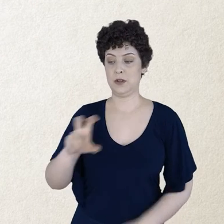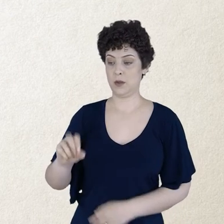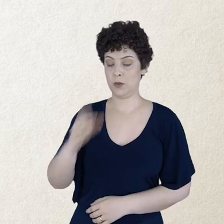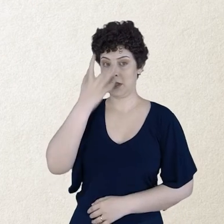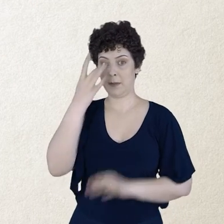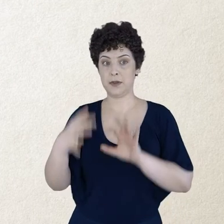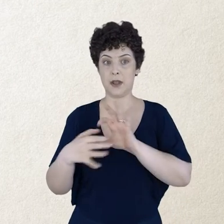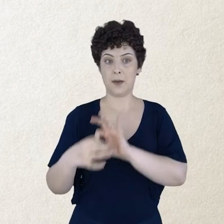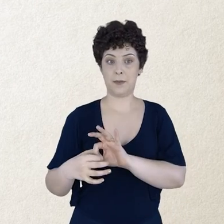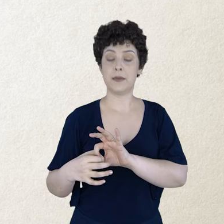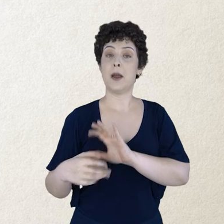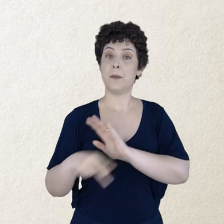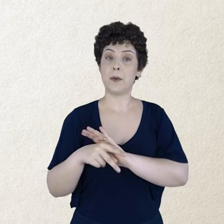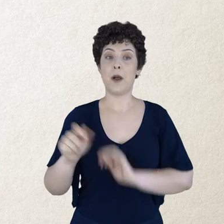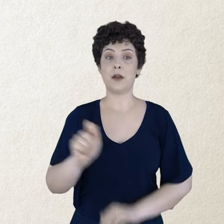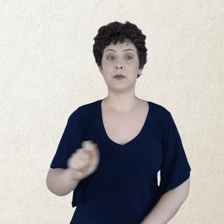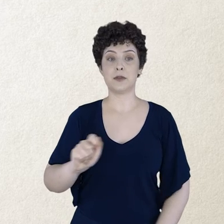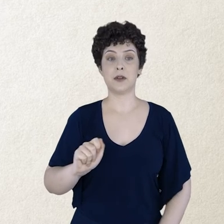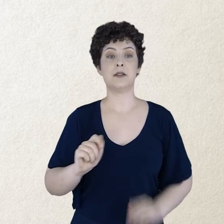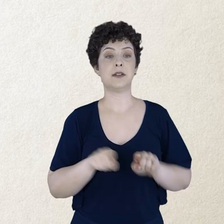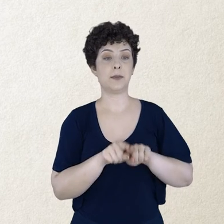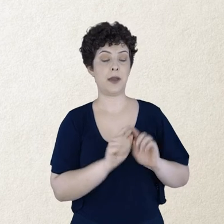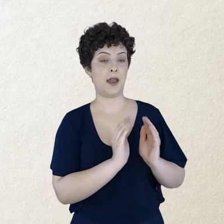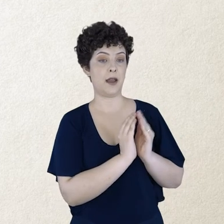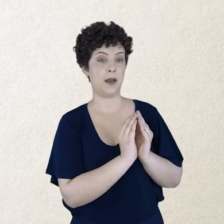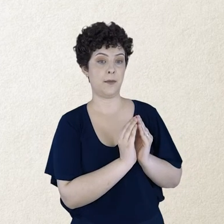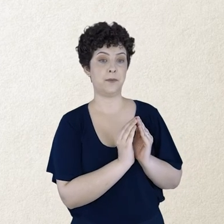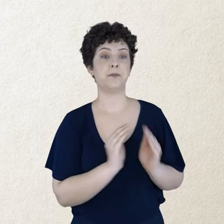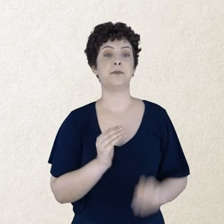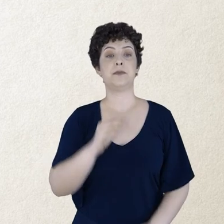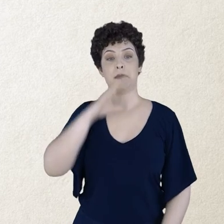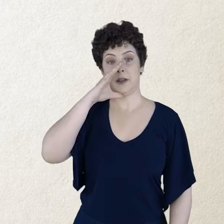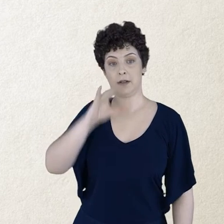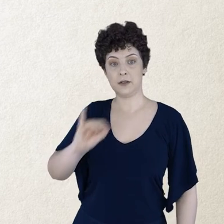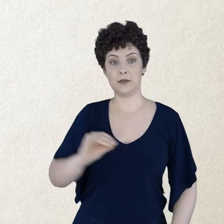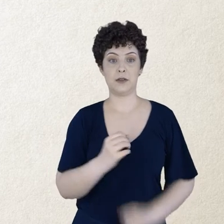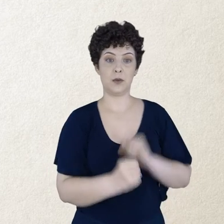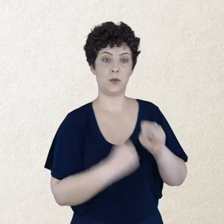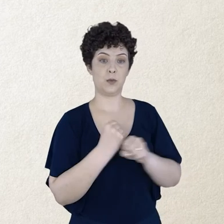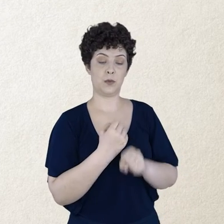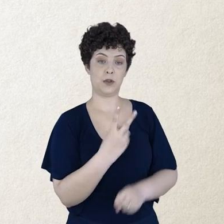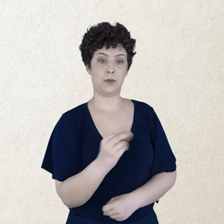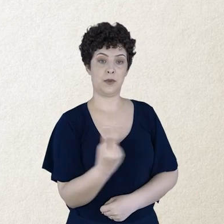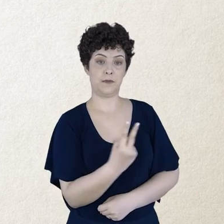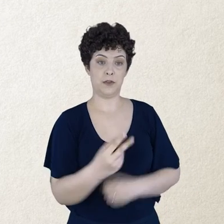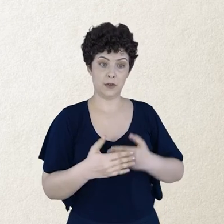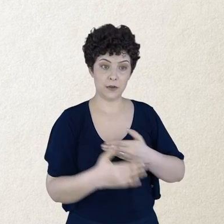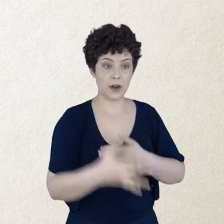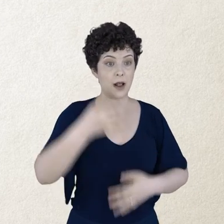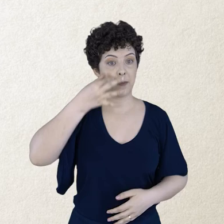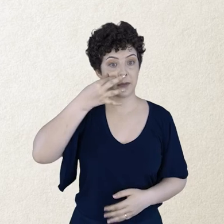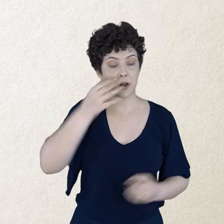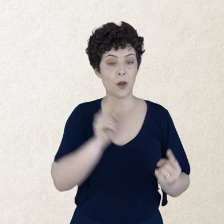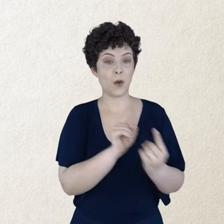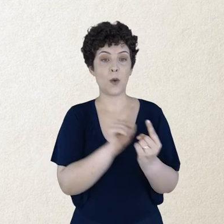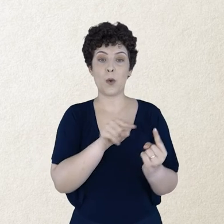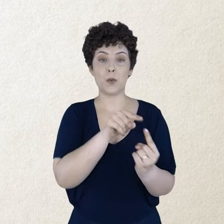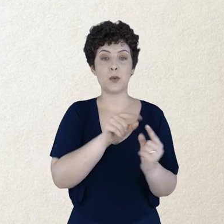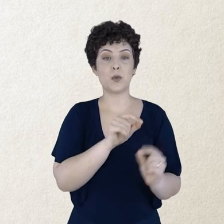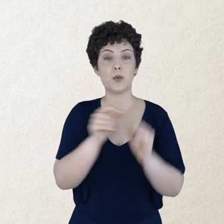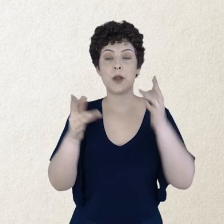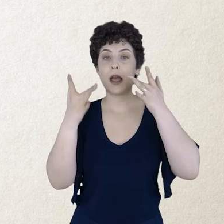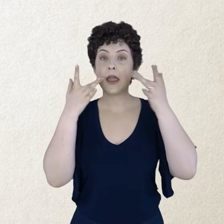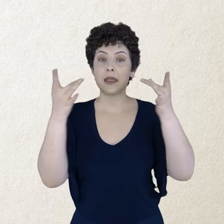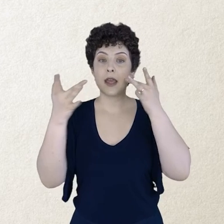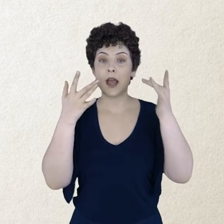50 pessoas vinculadas à Podete e à Pai de Tatuí. Para o ano de 2022, o projeto seguirá de modo presencial e terá como objetivo